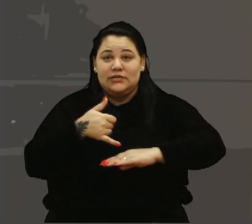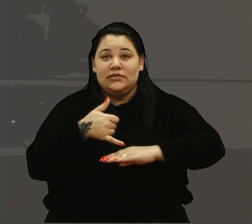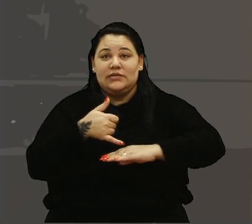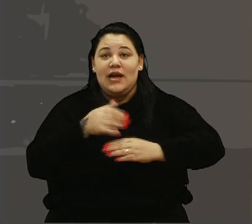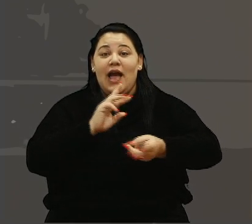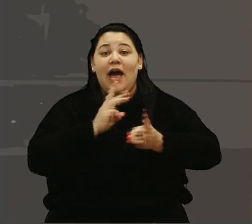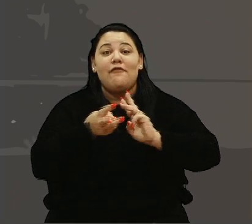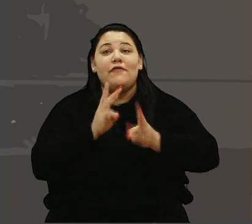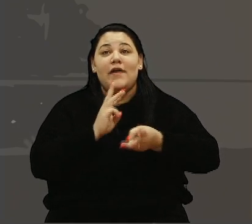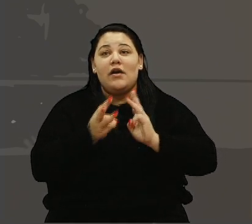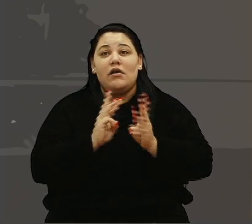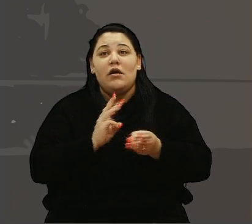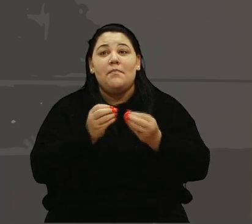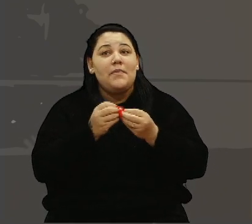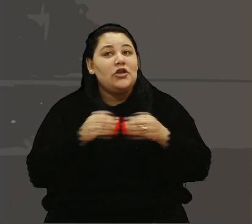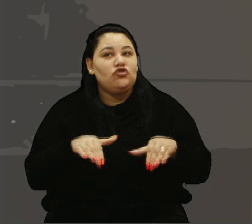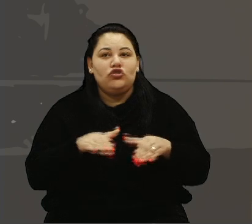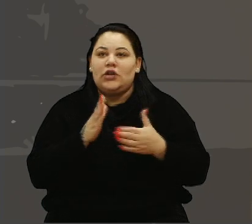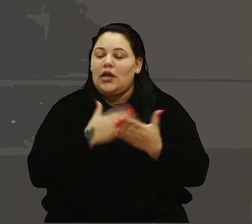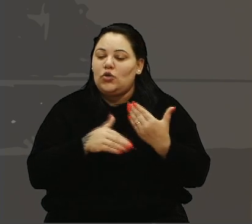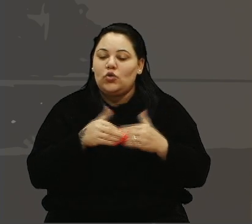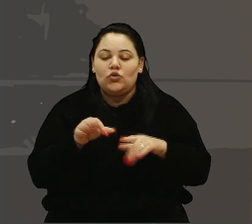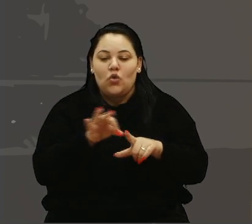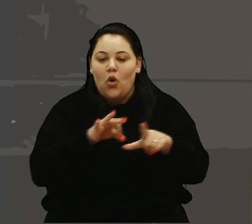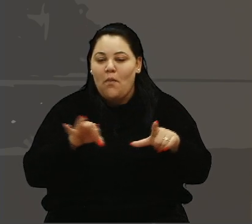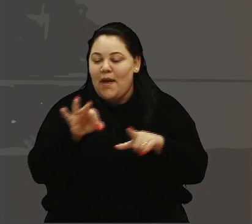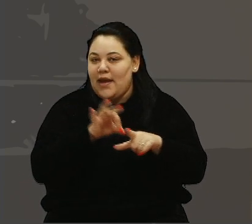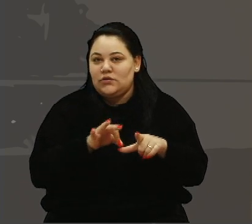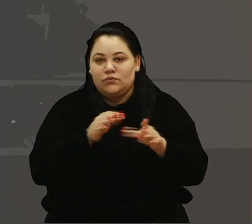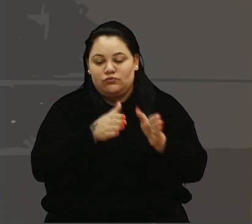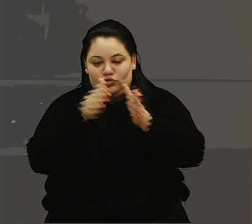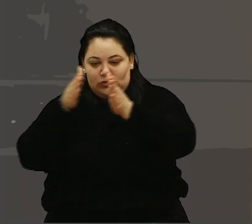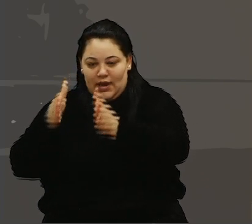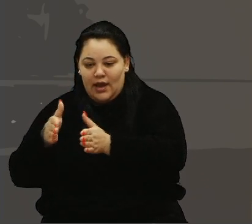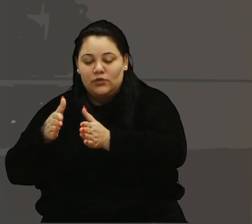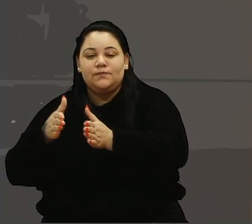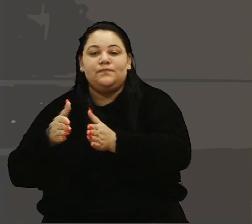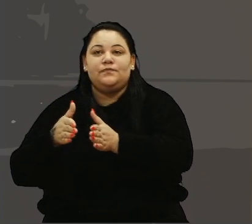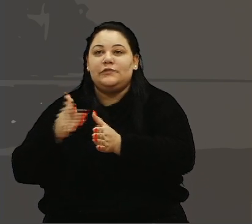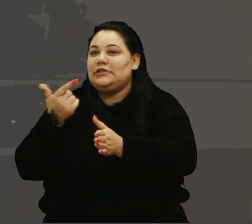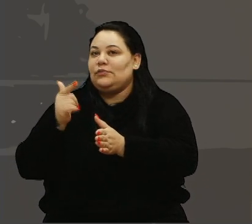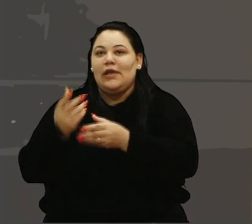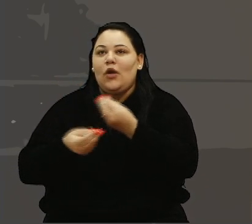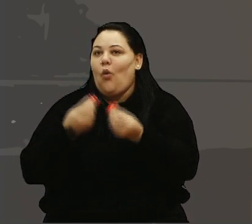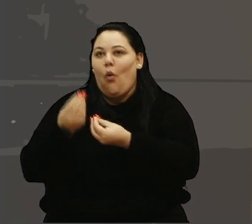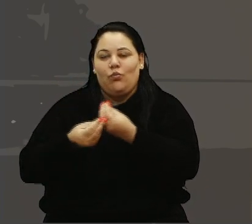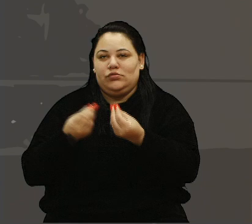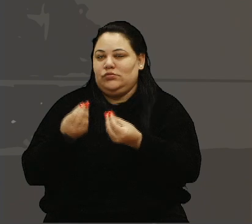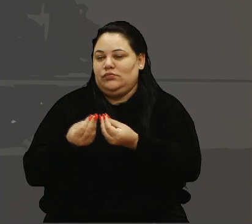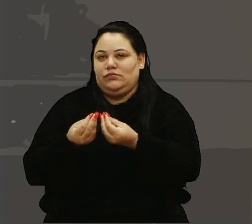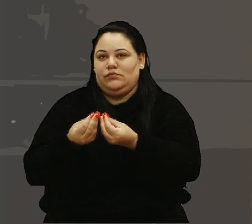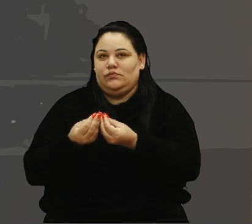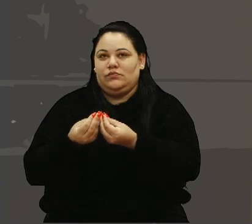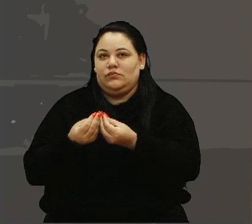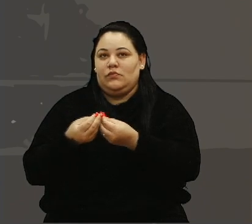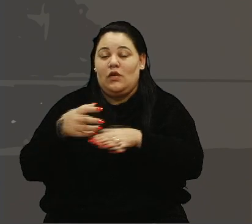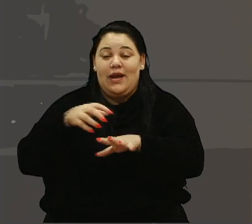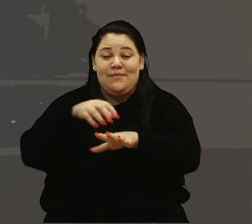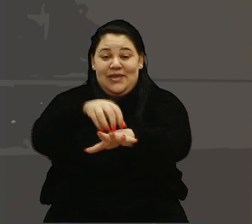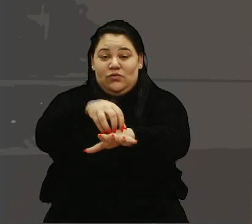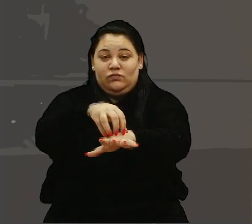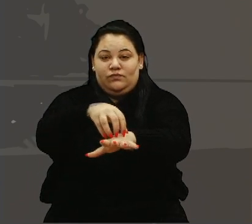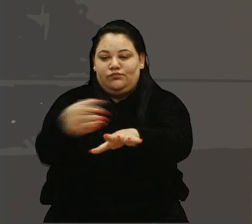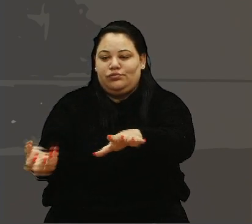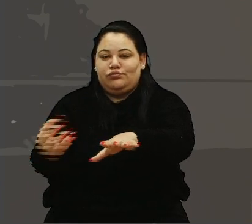prejudicando totalmente o comércio de um lado da via, onde que não existe como os caminhões de carga e